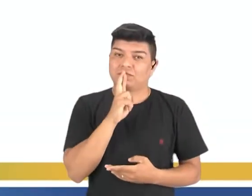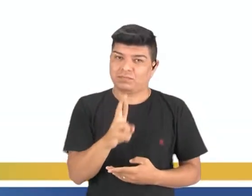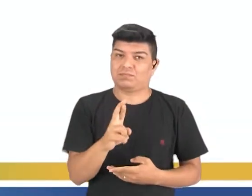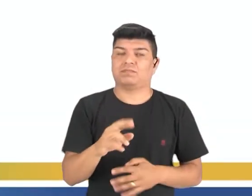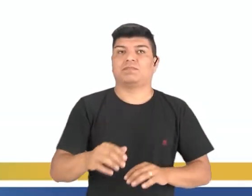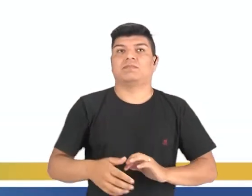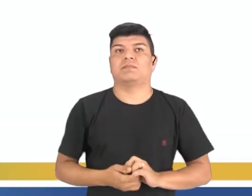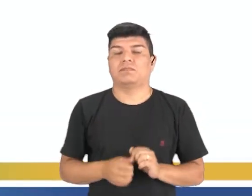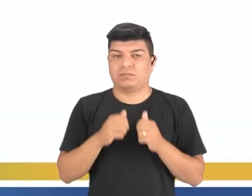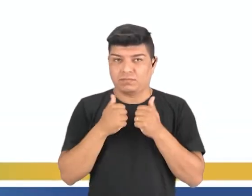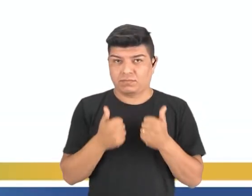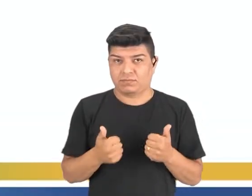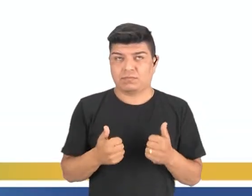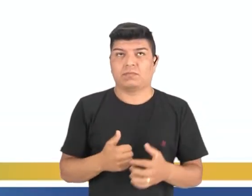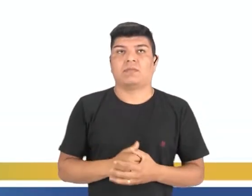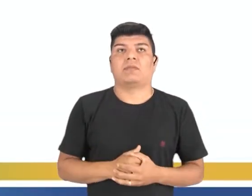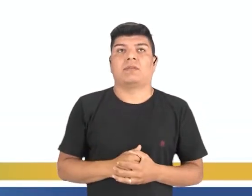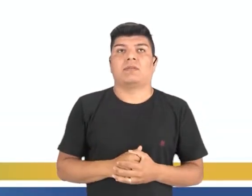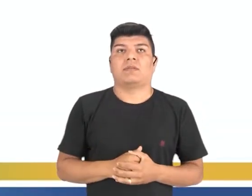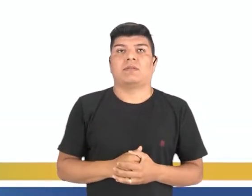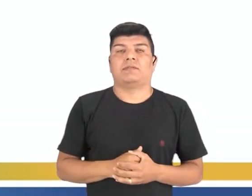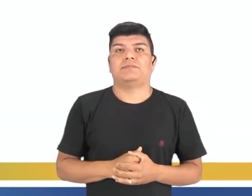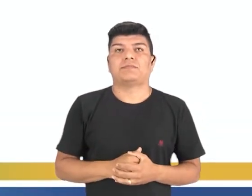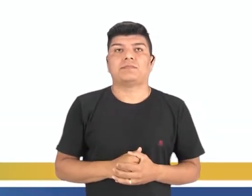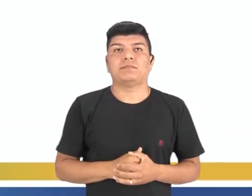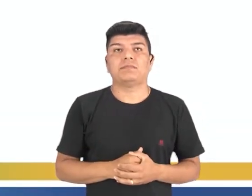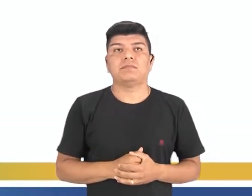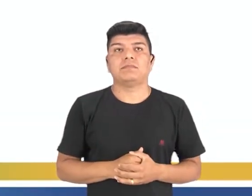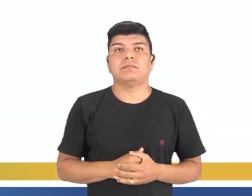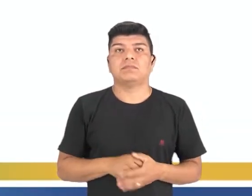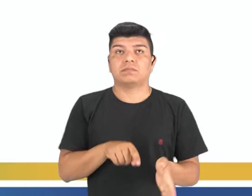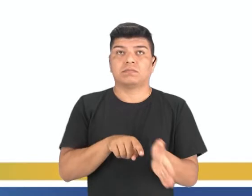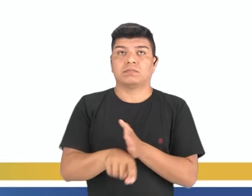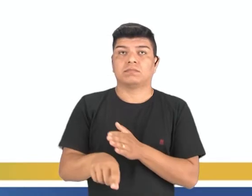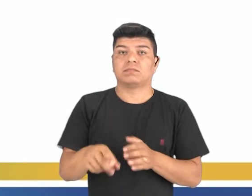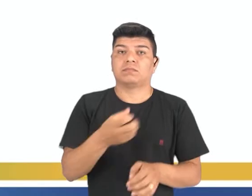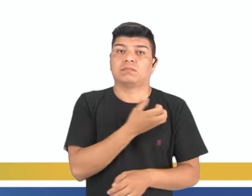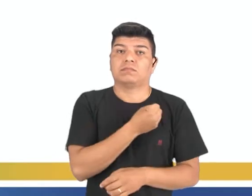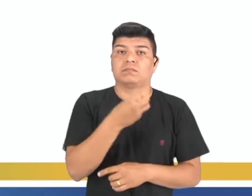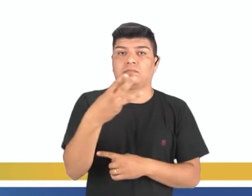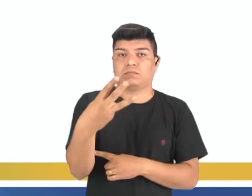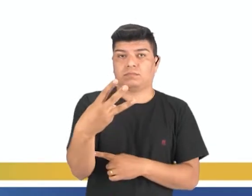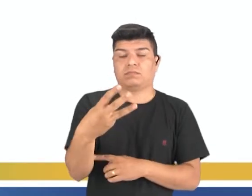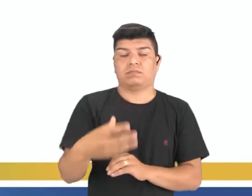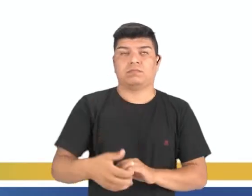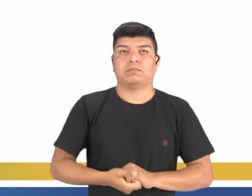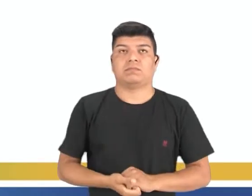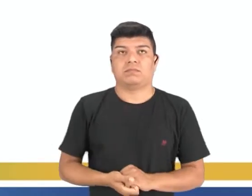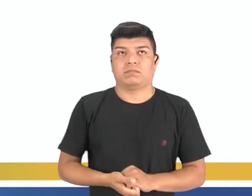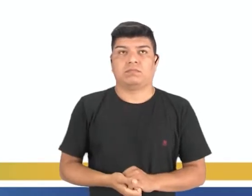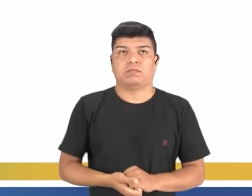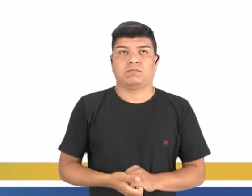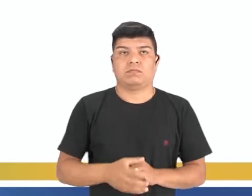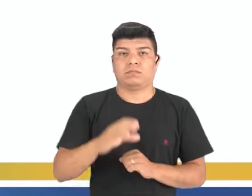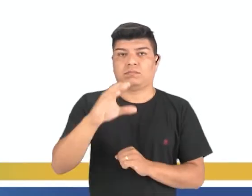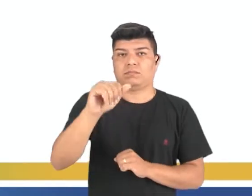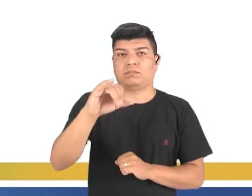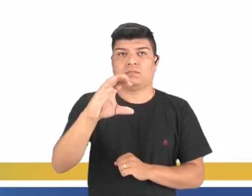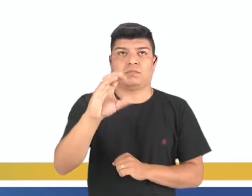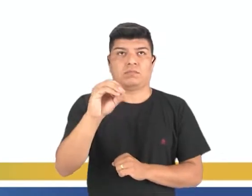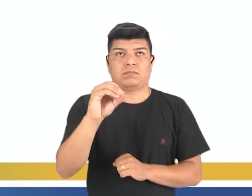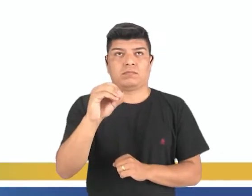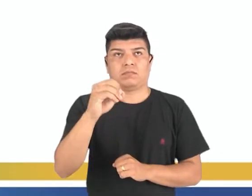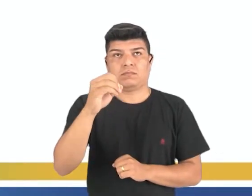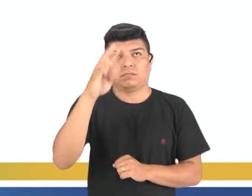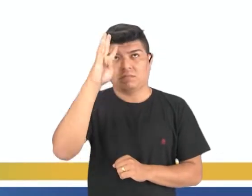resolver? Muito bem. Então, nós vamos passar para a situação problema número 3. Caio decidiu contar o